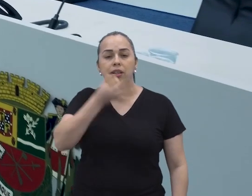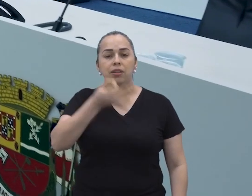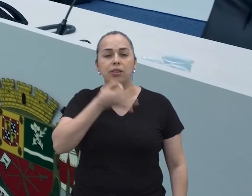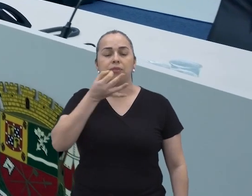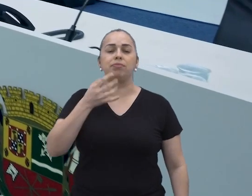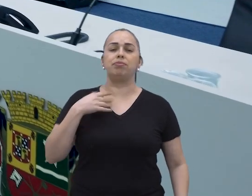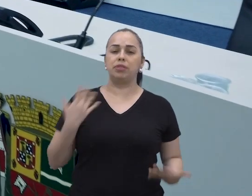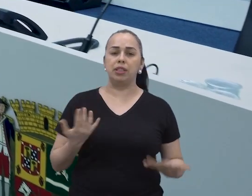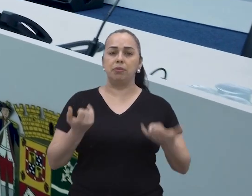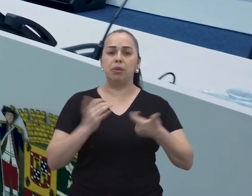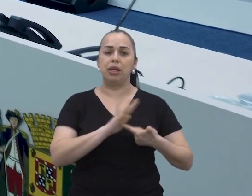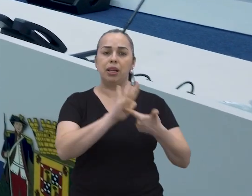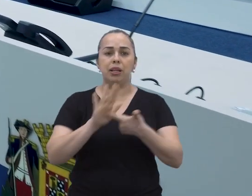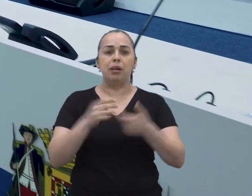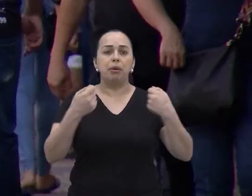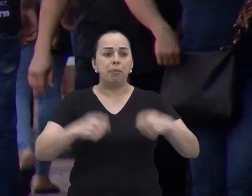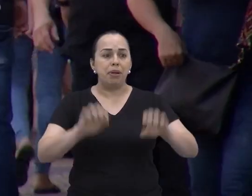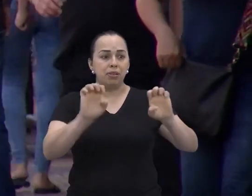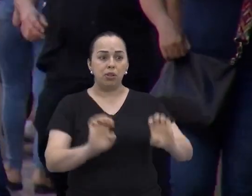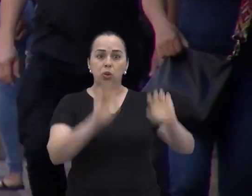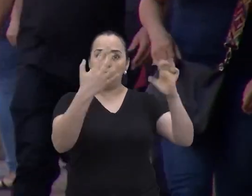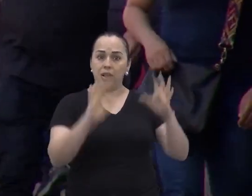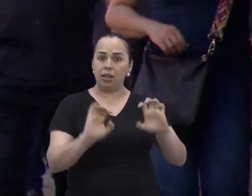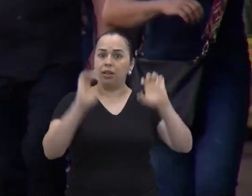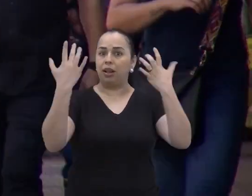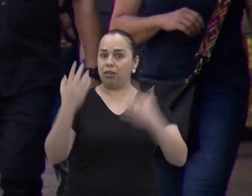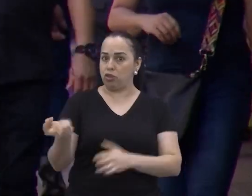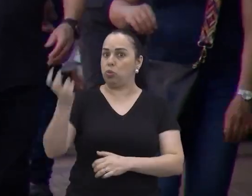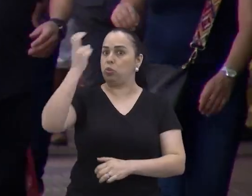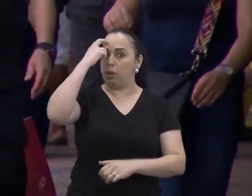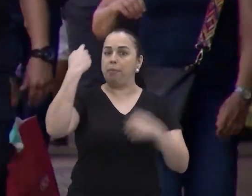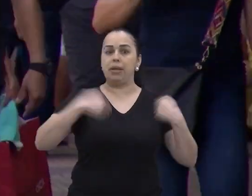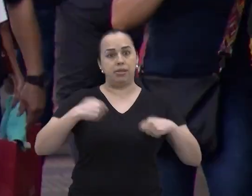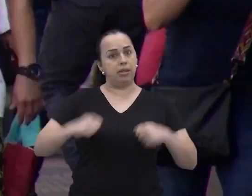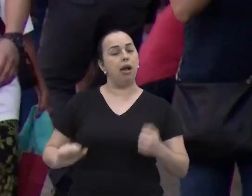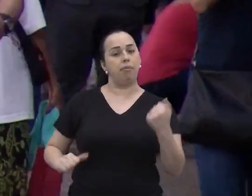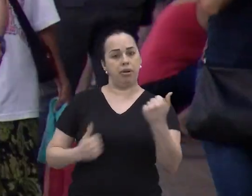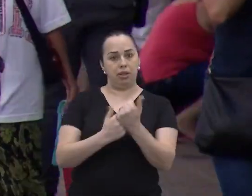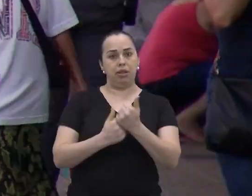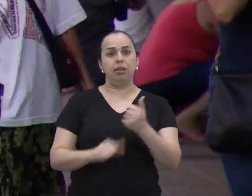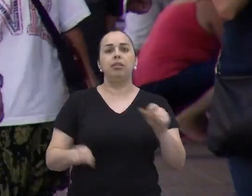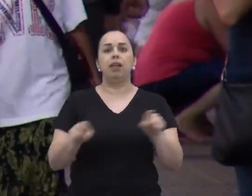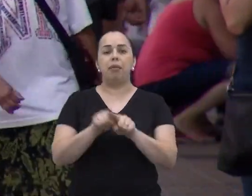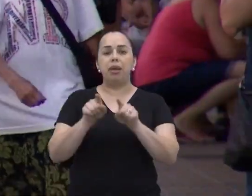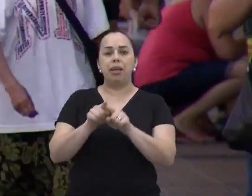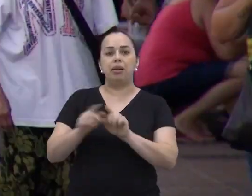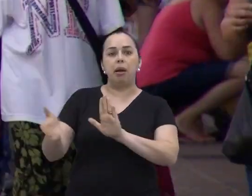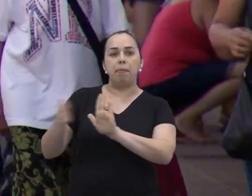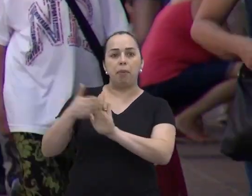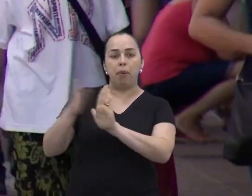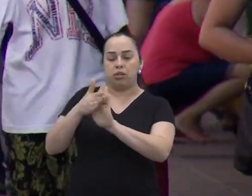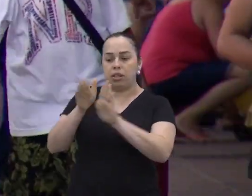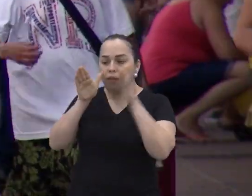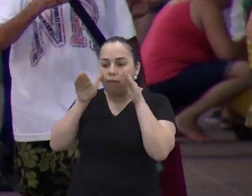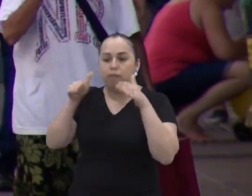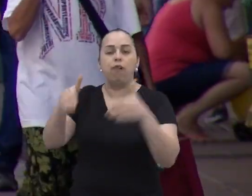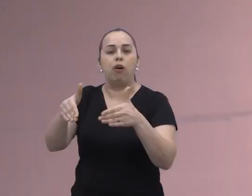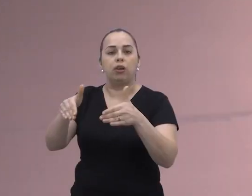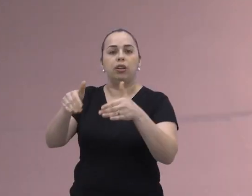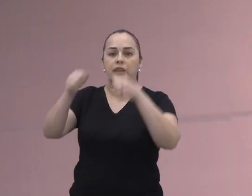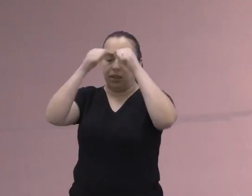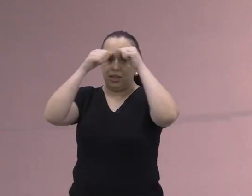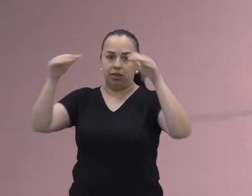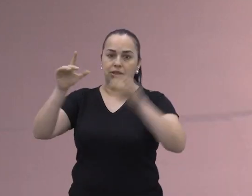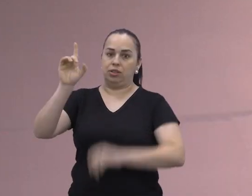parlamentares comentaram sobre a importância de apoiar eventos culturais e de lazer na cidade e defenderam propostas voltadas para a inclusão